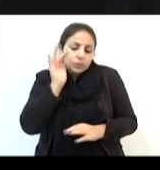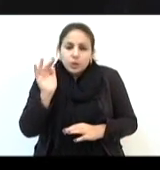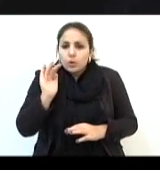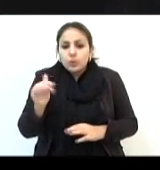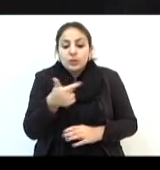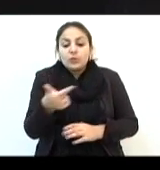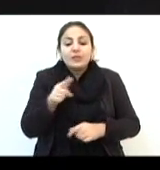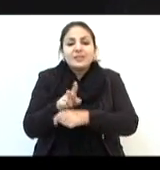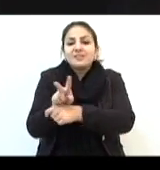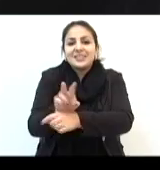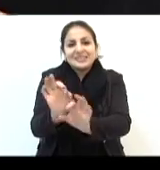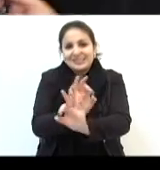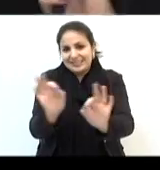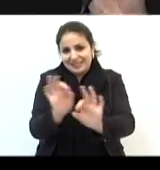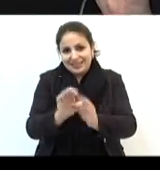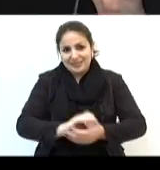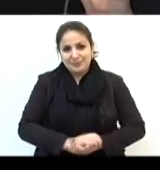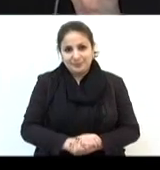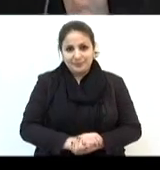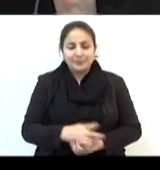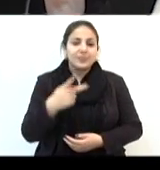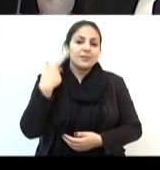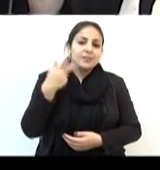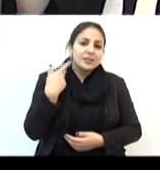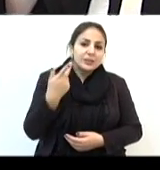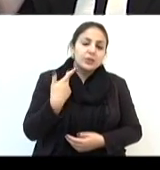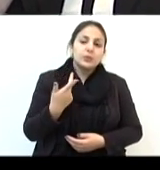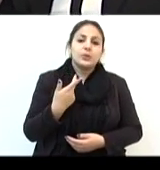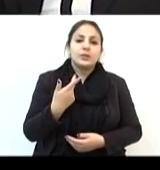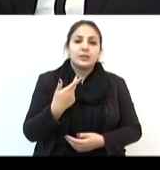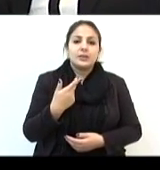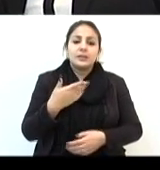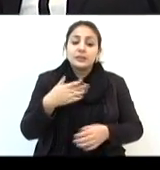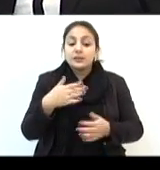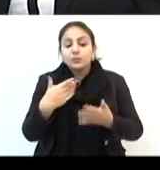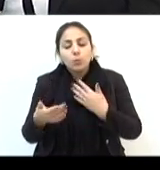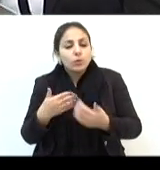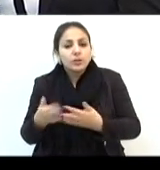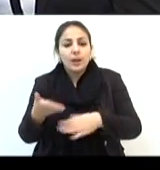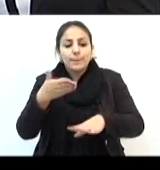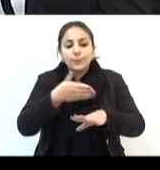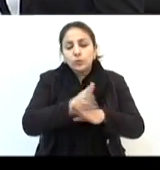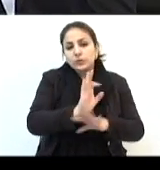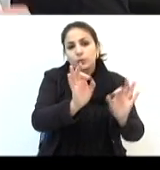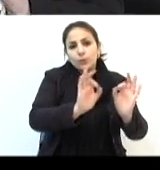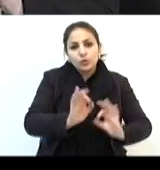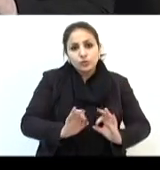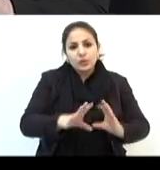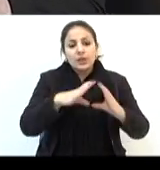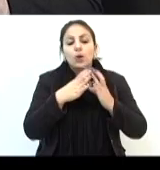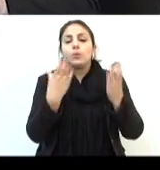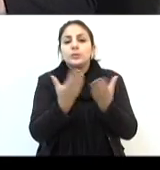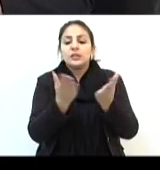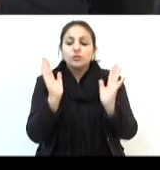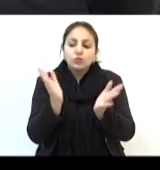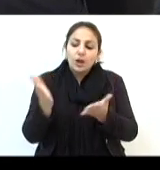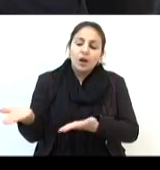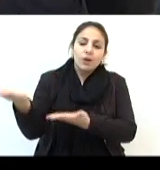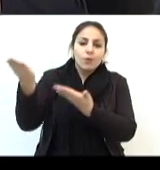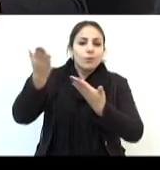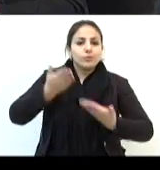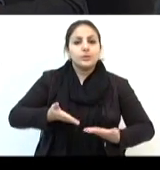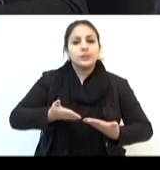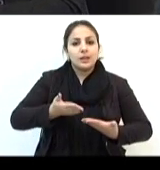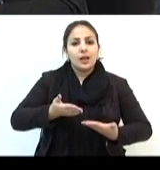haverá fiscalização de nada. Vereadora, independentemente então da aprovação do projeto, a comunidade de casa já está sendo convidada então a aderir